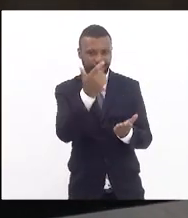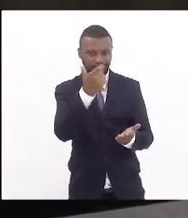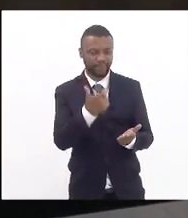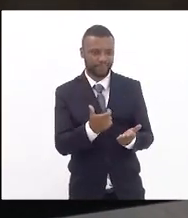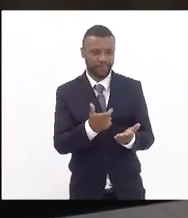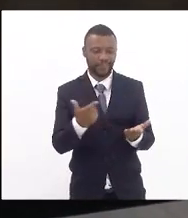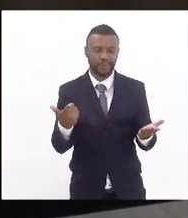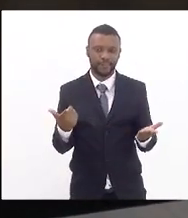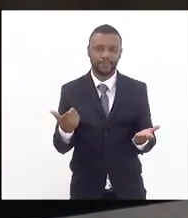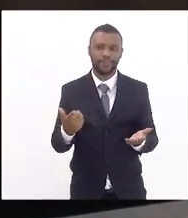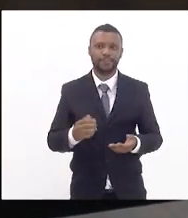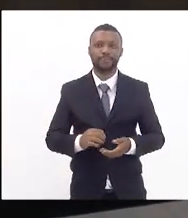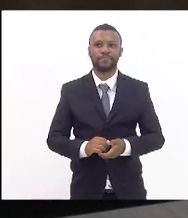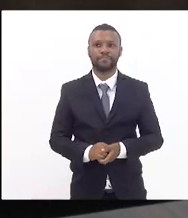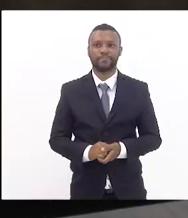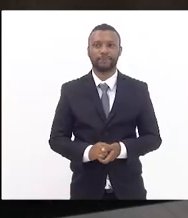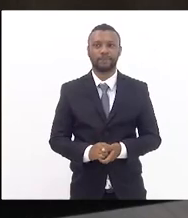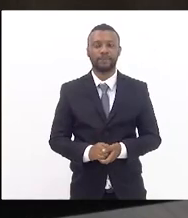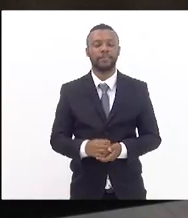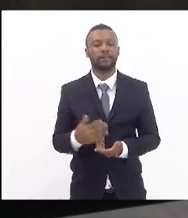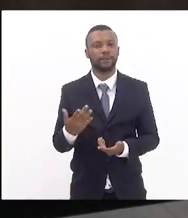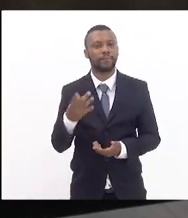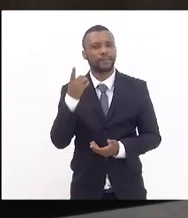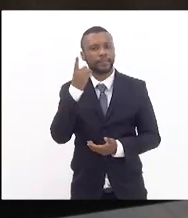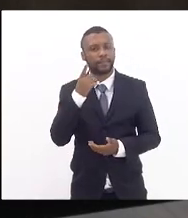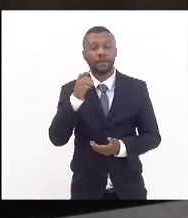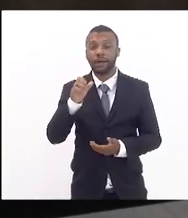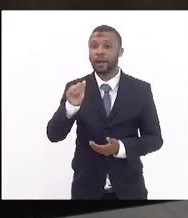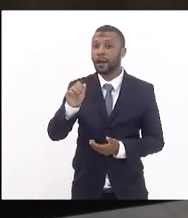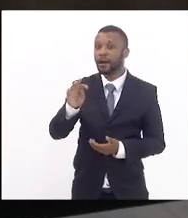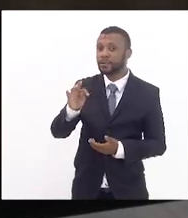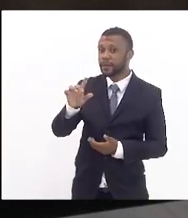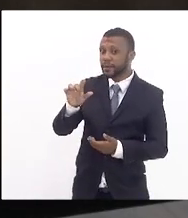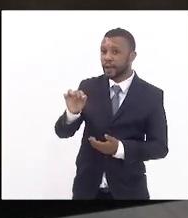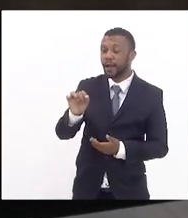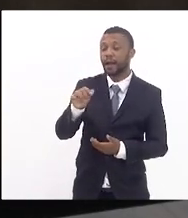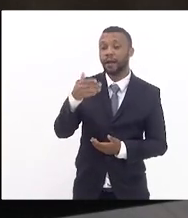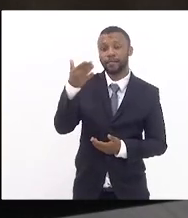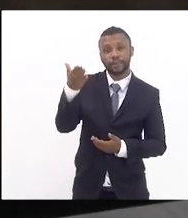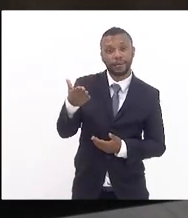Olha, porque Vossa Excelência, deputado Atila, é porque Vossa Excelência não acompanhou